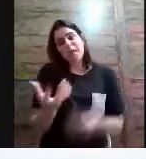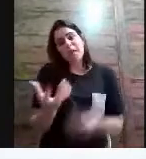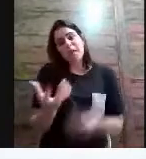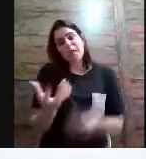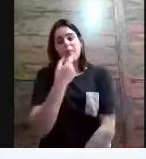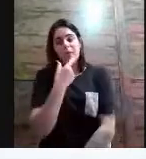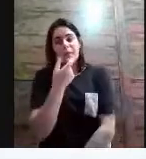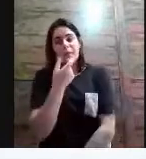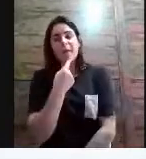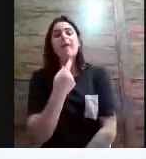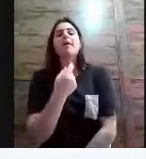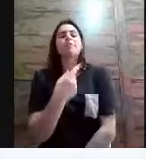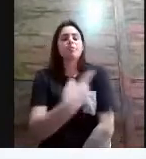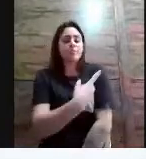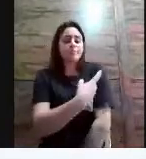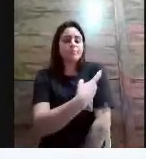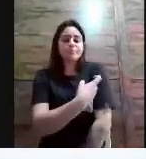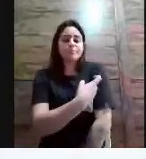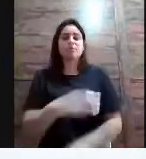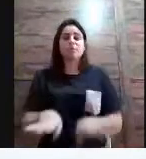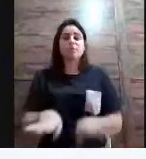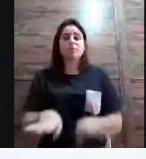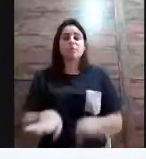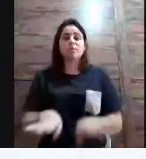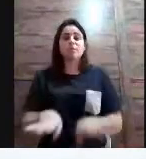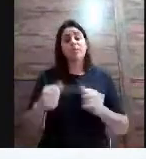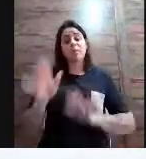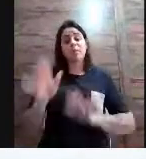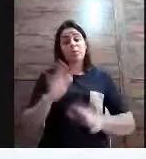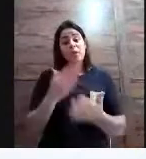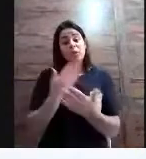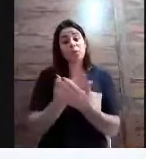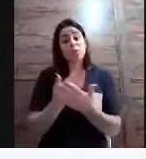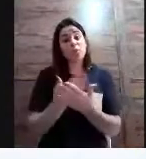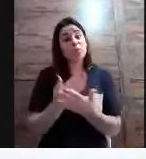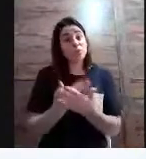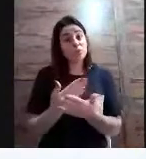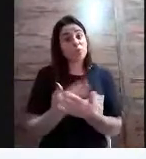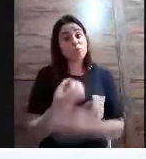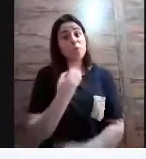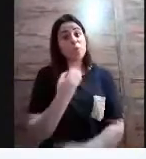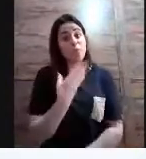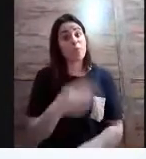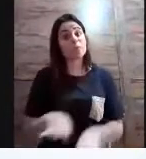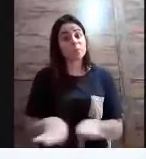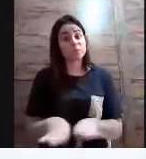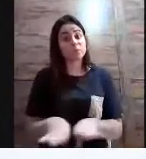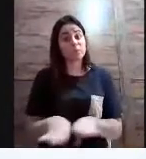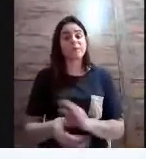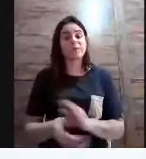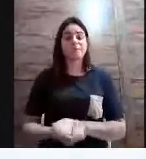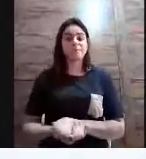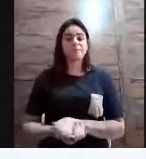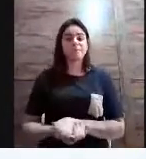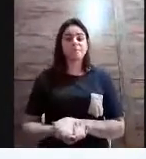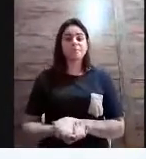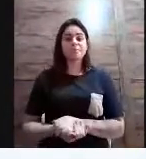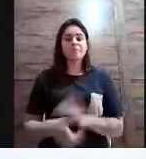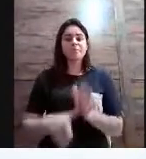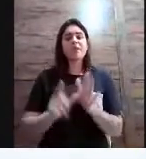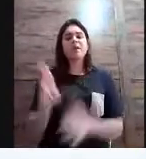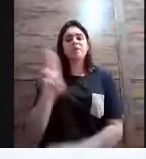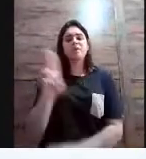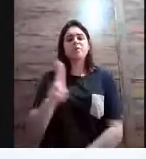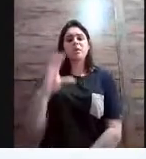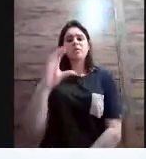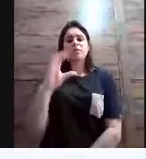remédio que não vai fazer efeito. A senhora deve estar Pode até fazer mal. A cloroquina, que a cloroquina...